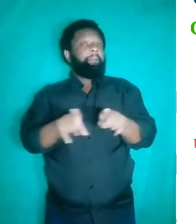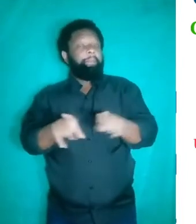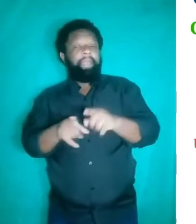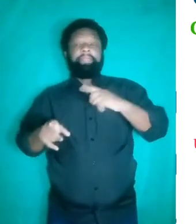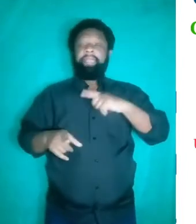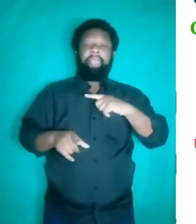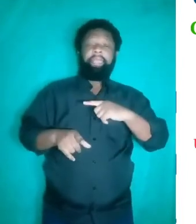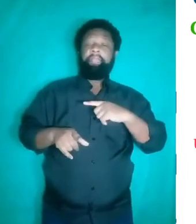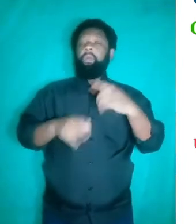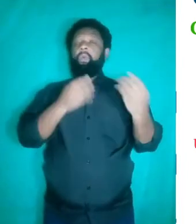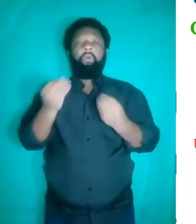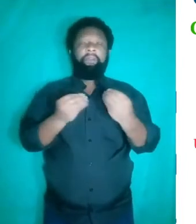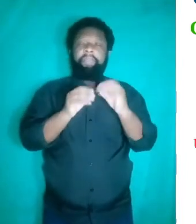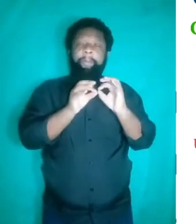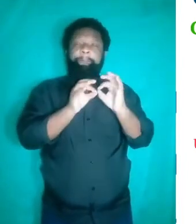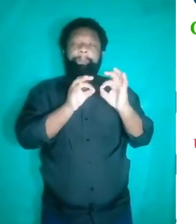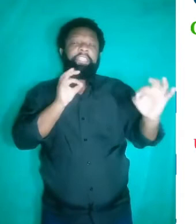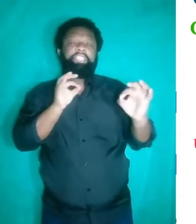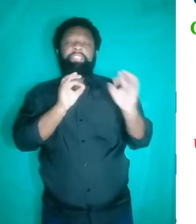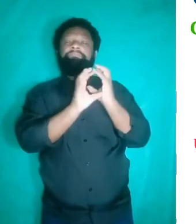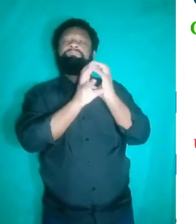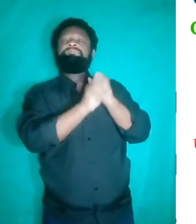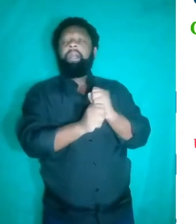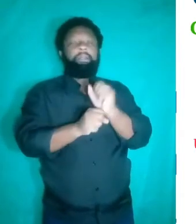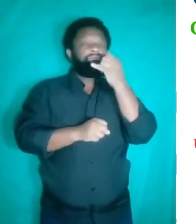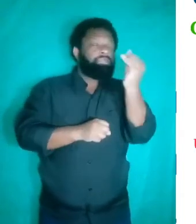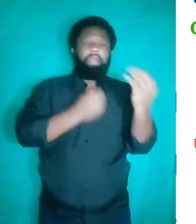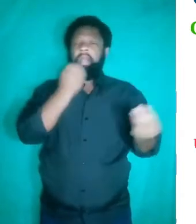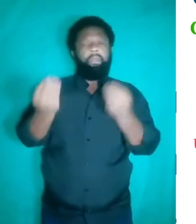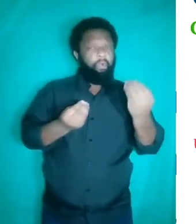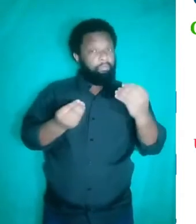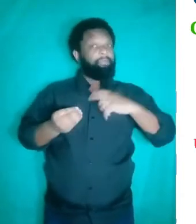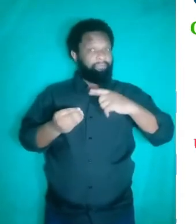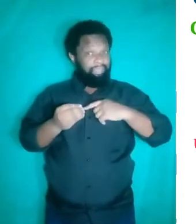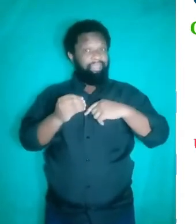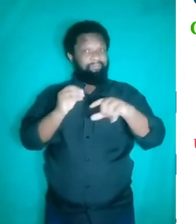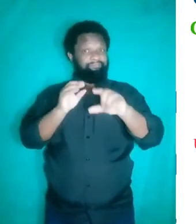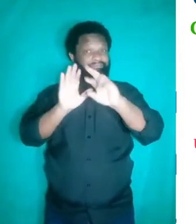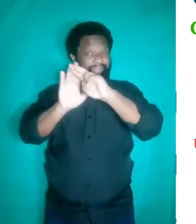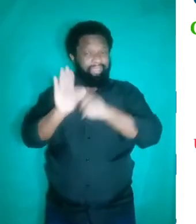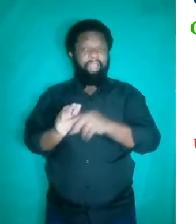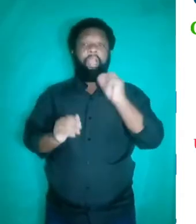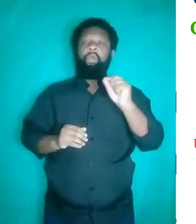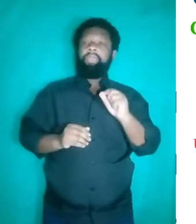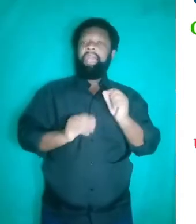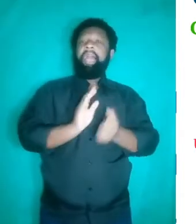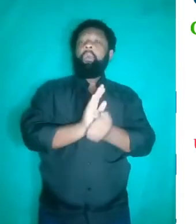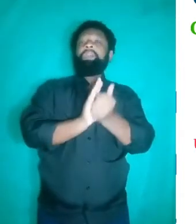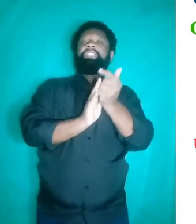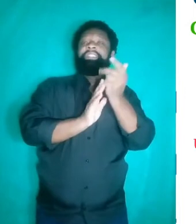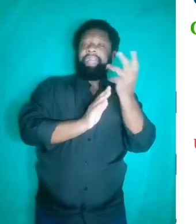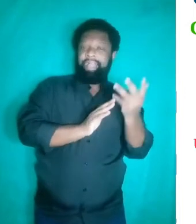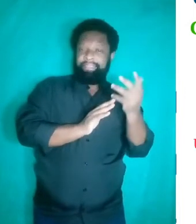E existe uma maneira de mensurar essa corrente elétrica. E, primeiramente, a gente pode dizer que seria a quantidade de